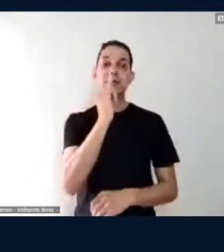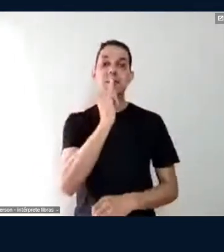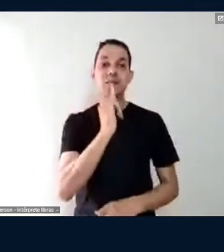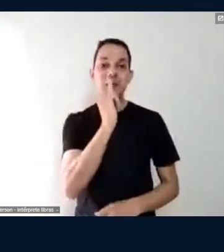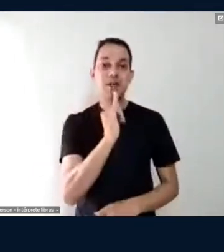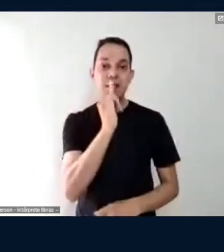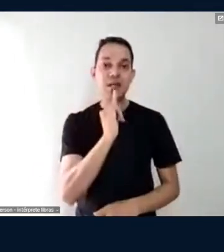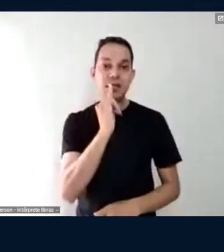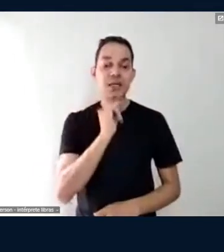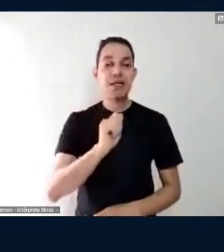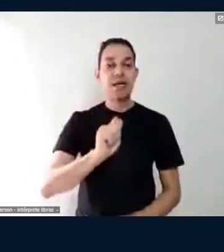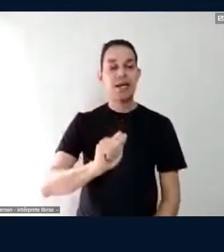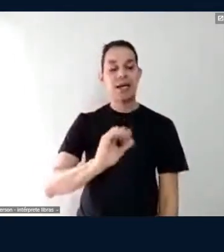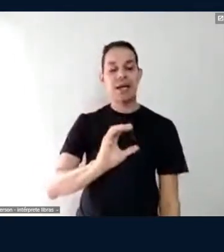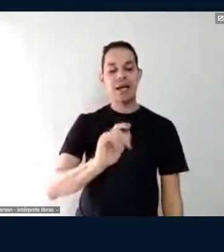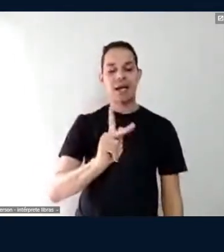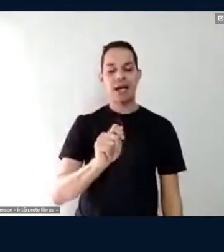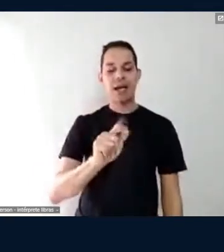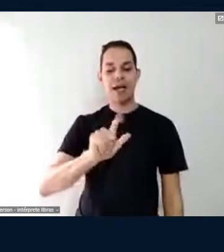Kalina